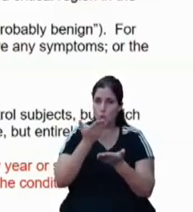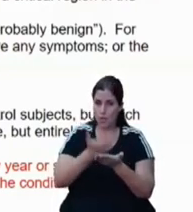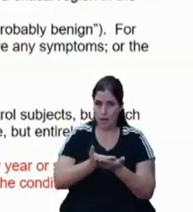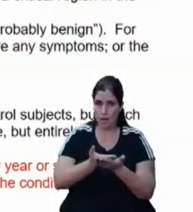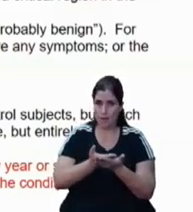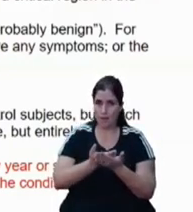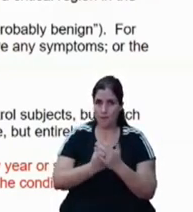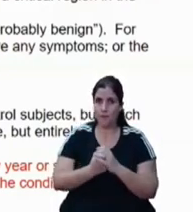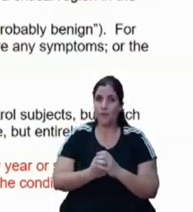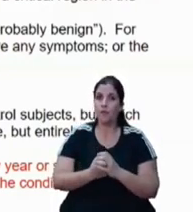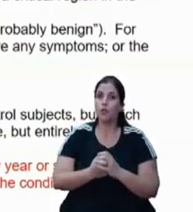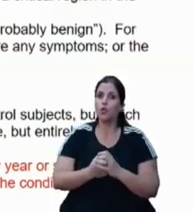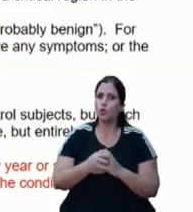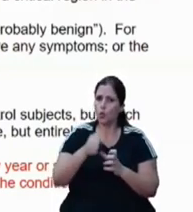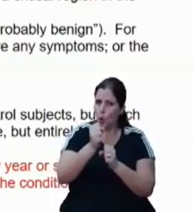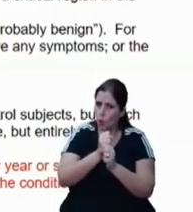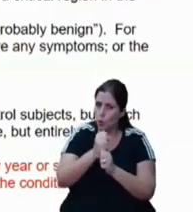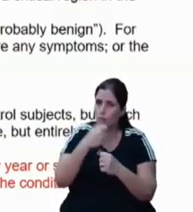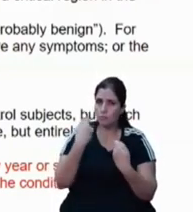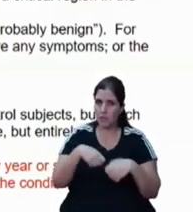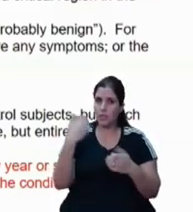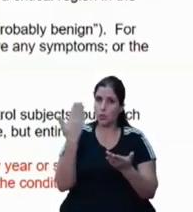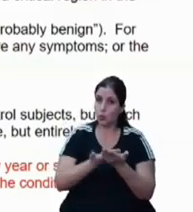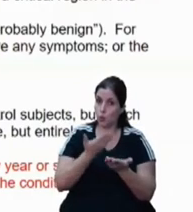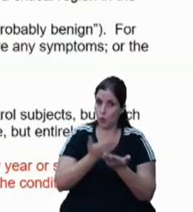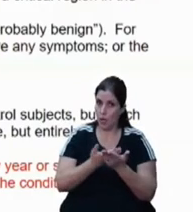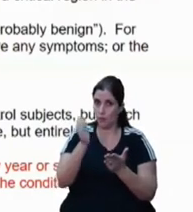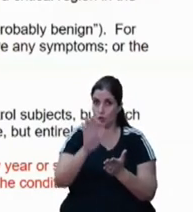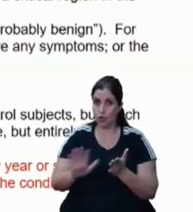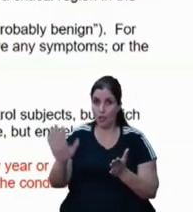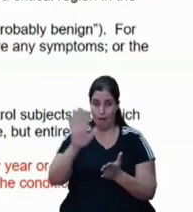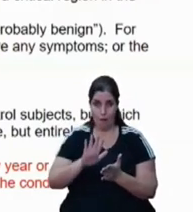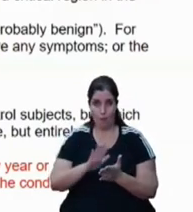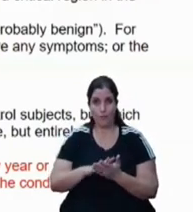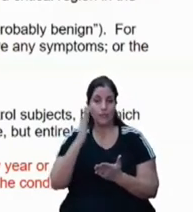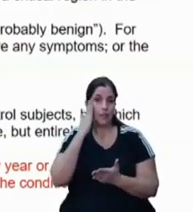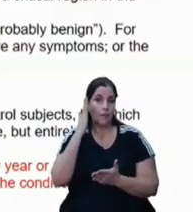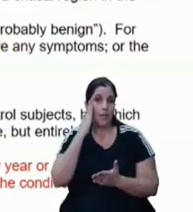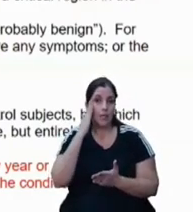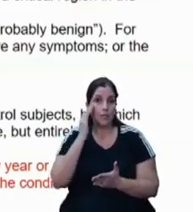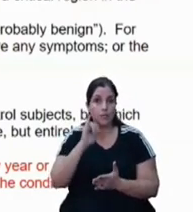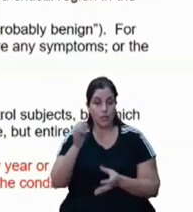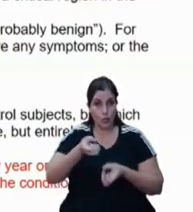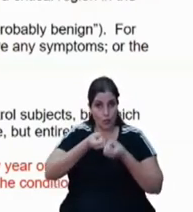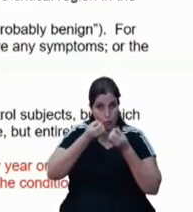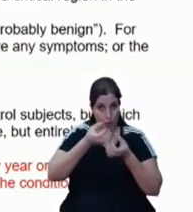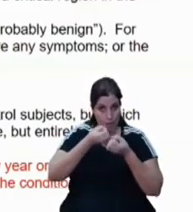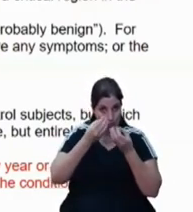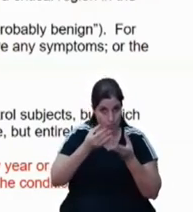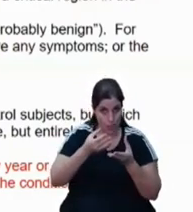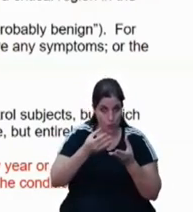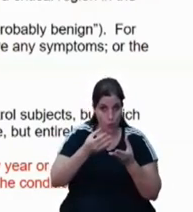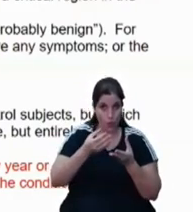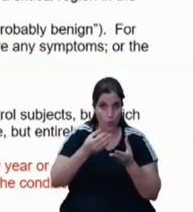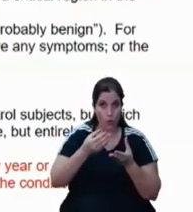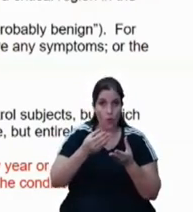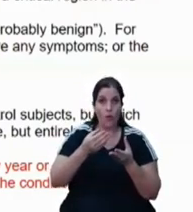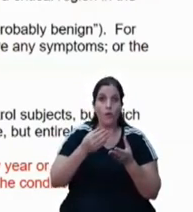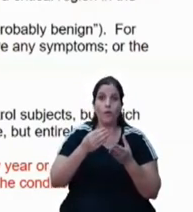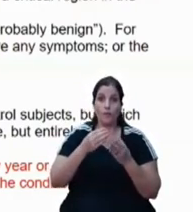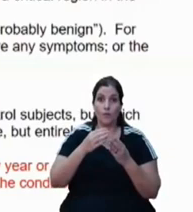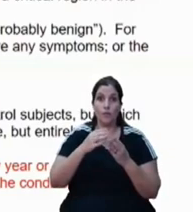so novamente a to see cada if ano, additional em information is geral, accumulated para to ver indicate whether they are se a now informação considered to be adicionais benign foram or acumuladas now